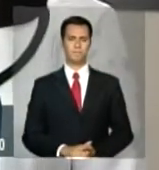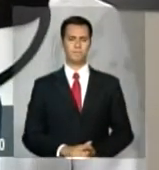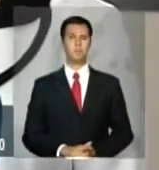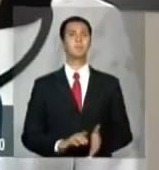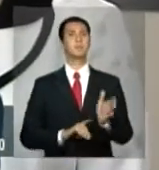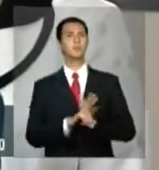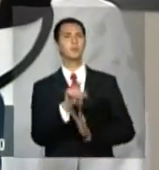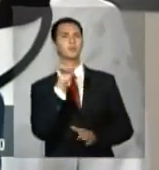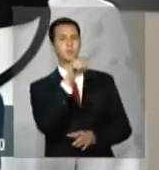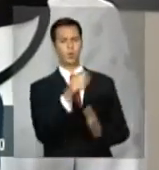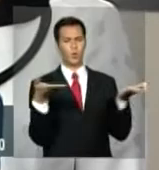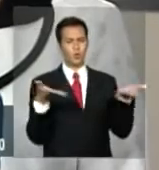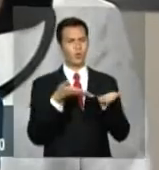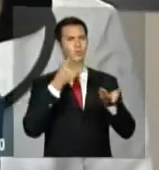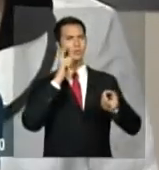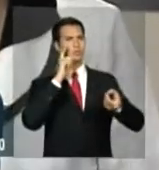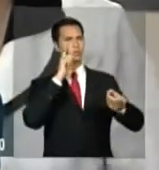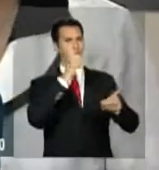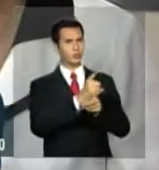com a Espanha.